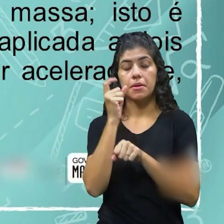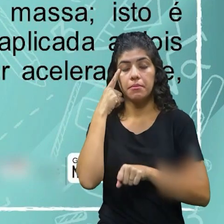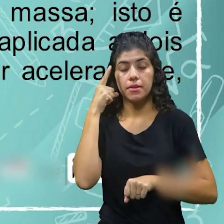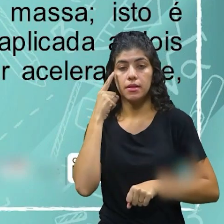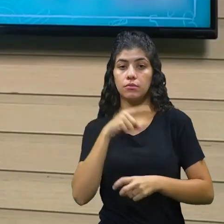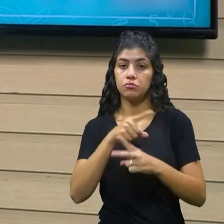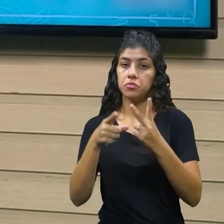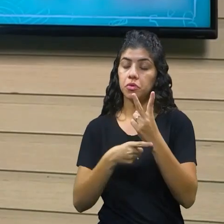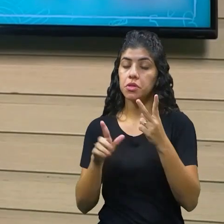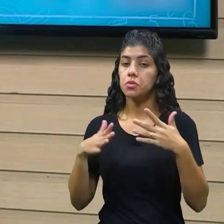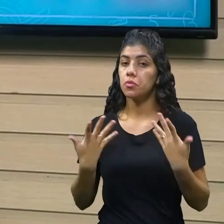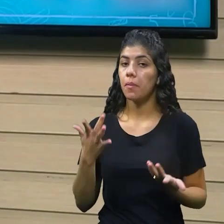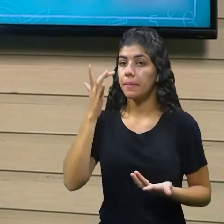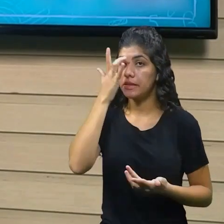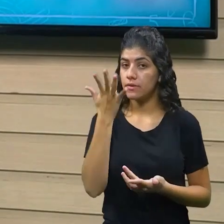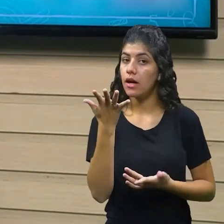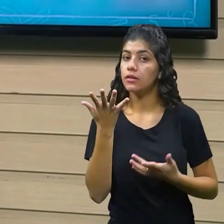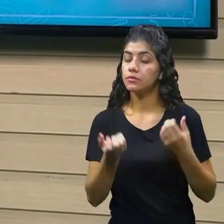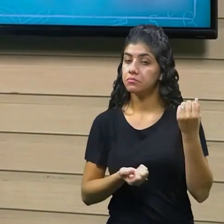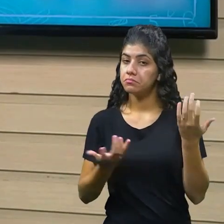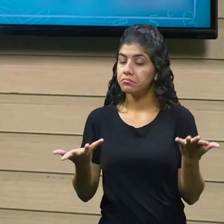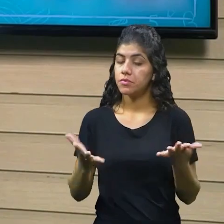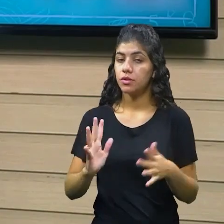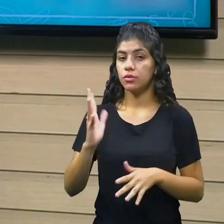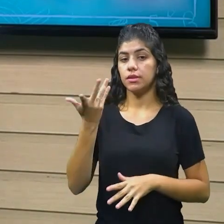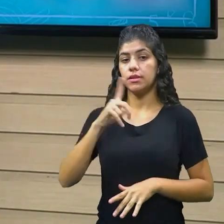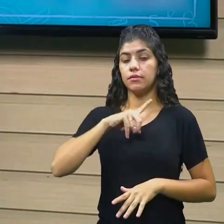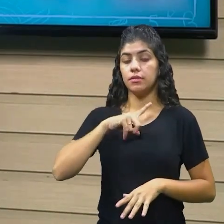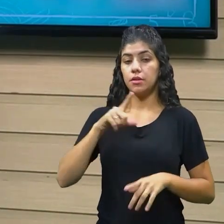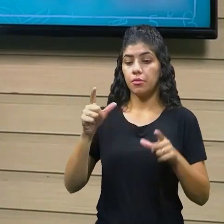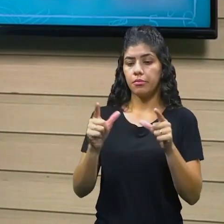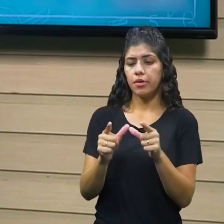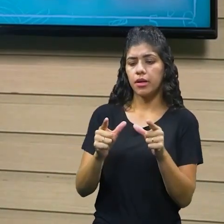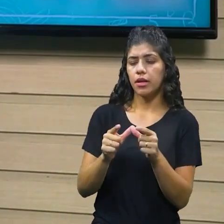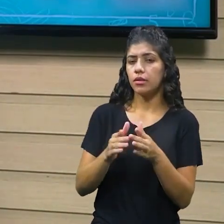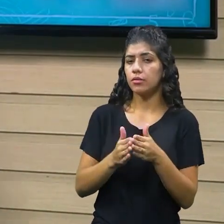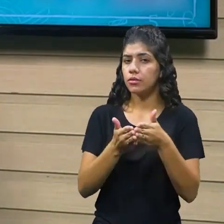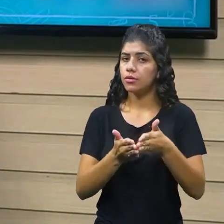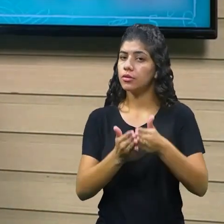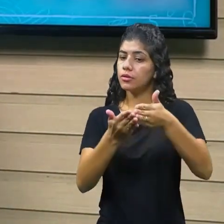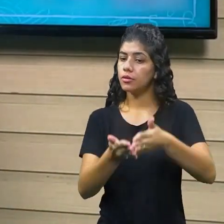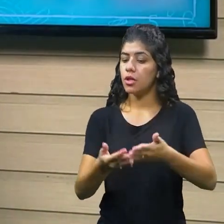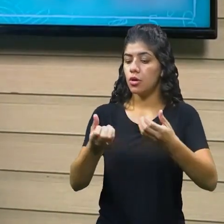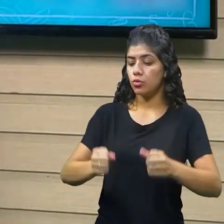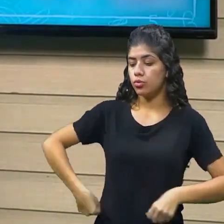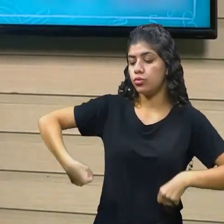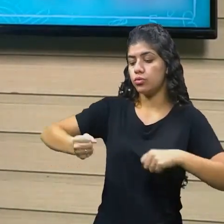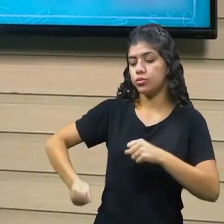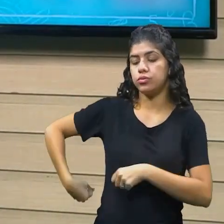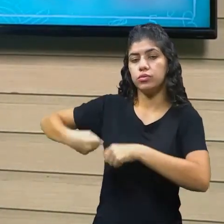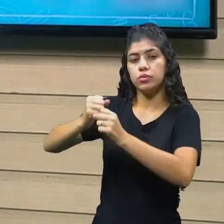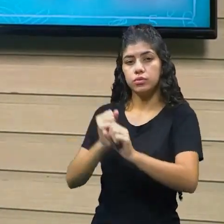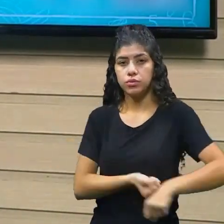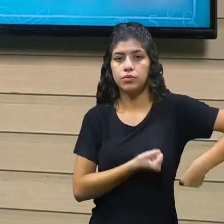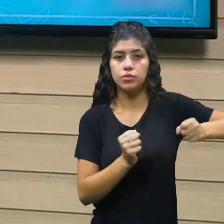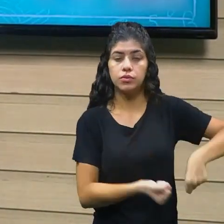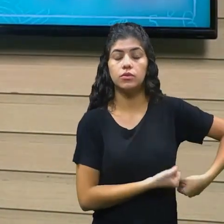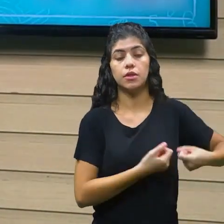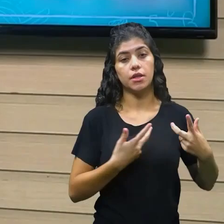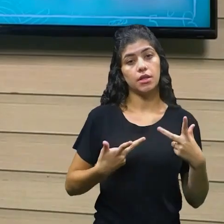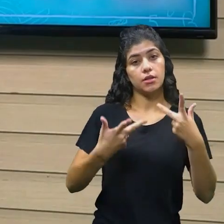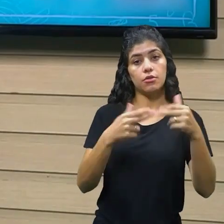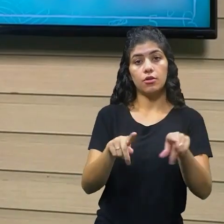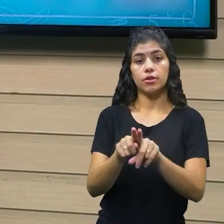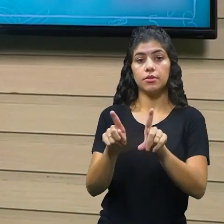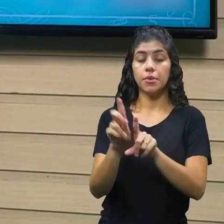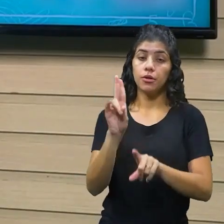nos dois, qual seria mais fácil de ser movimentado? Você tem um pequeno barco que pode ser movimentado por remo, mas se você pegar esse mesmo